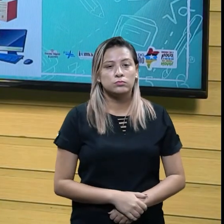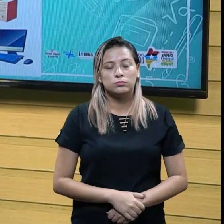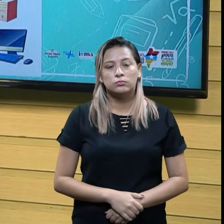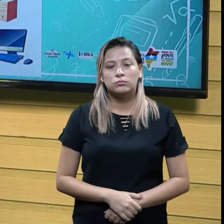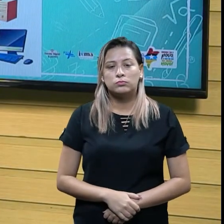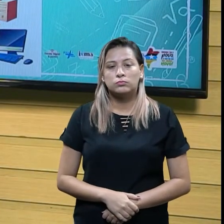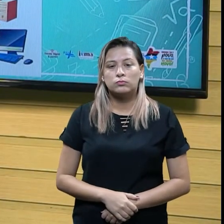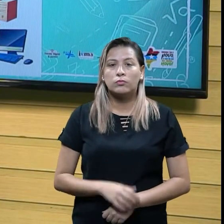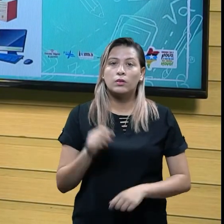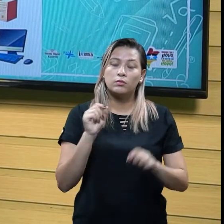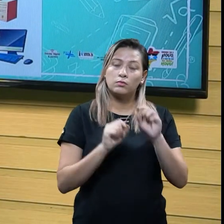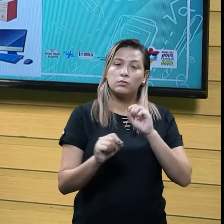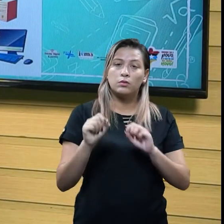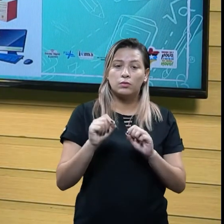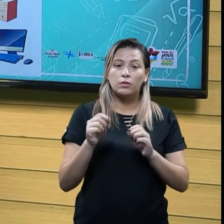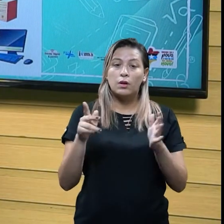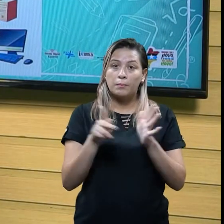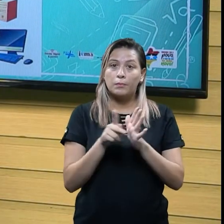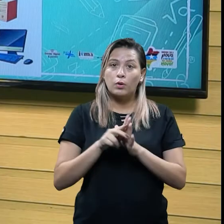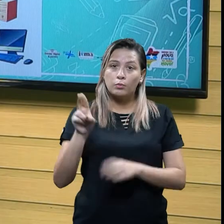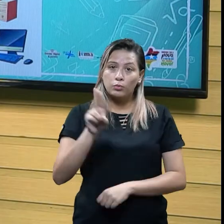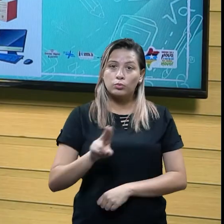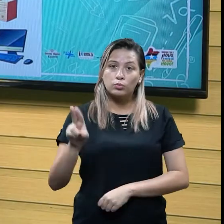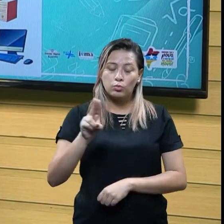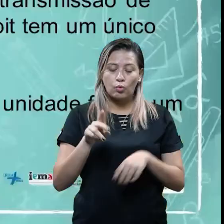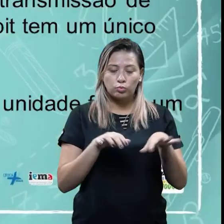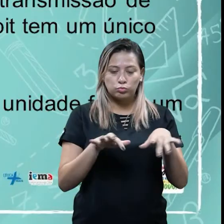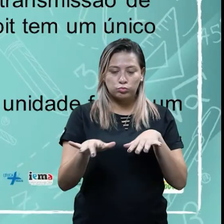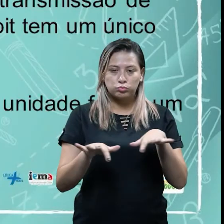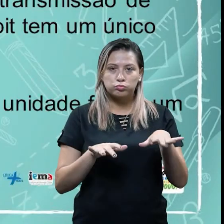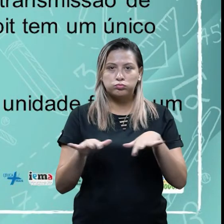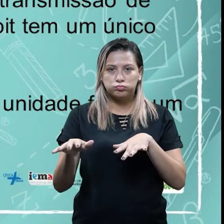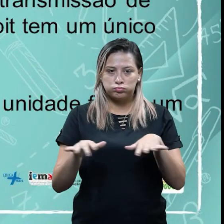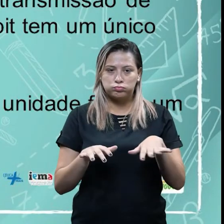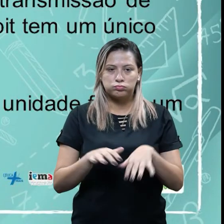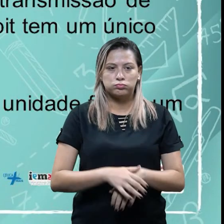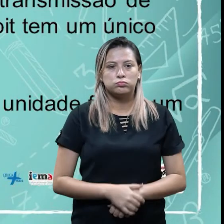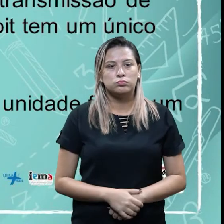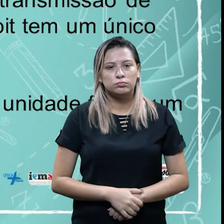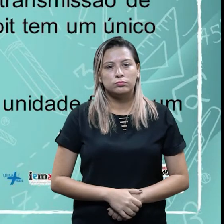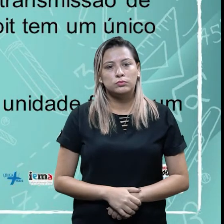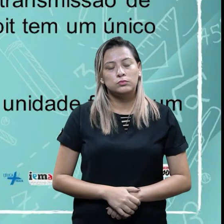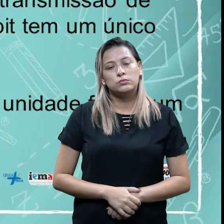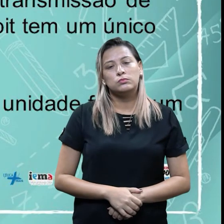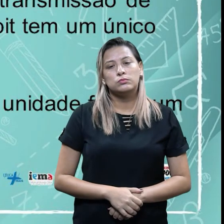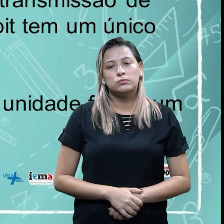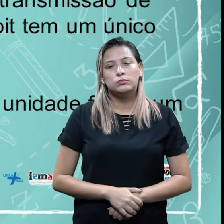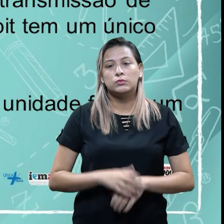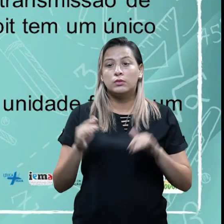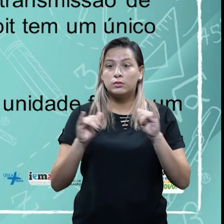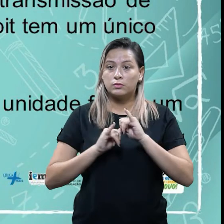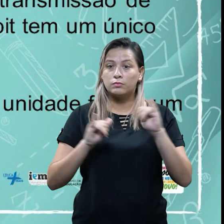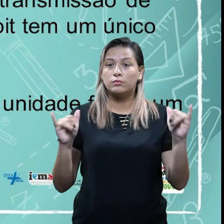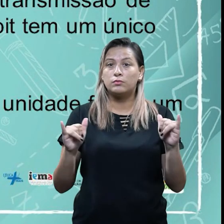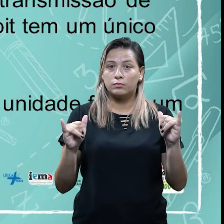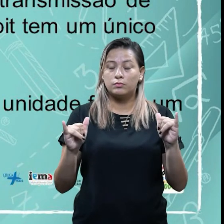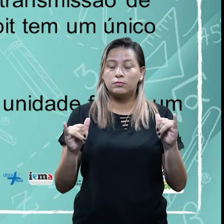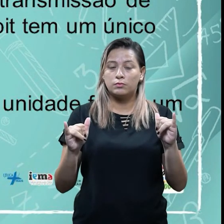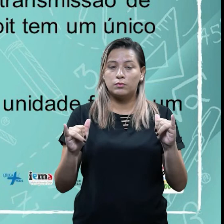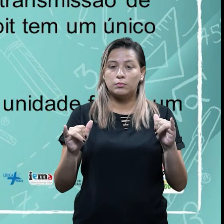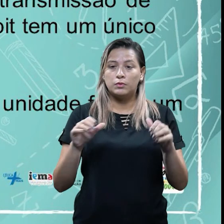falando realmente da digital, do uso manual, dedo mesmo. No computador digital, todas as informações são formadas